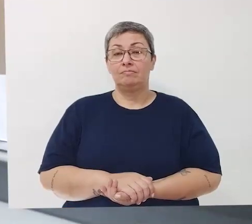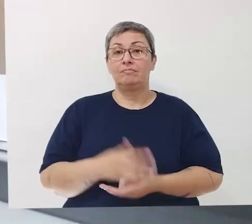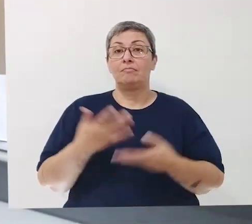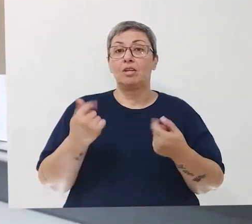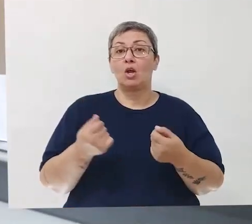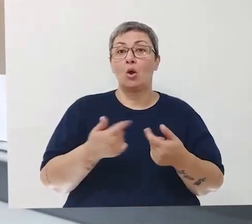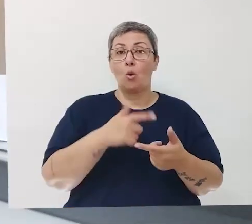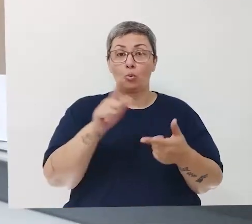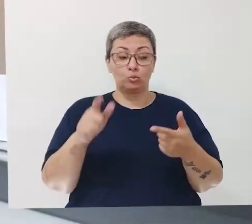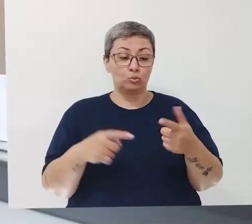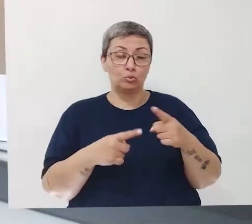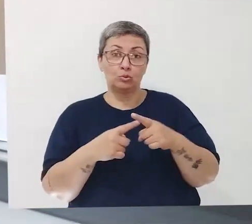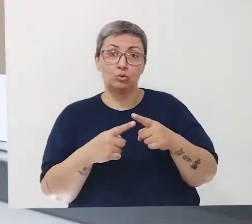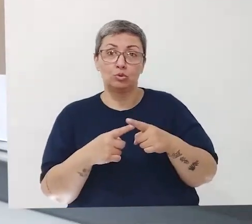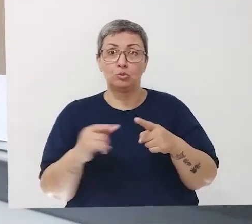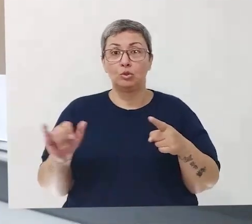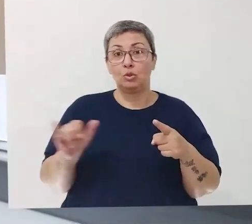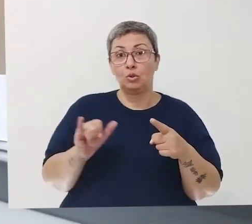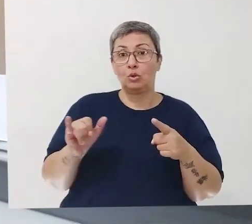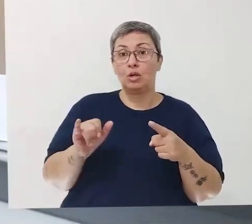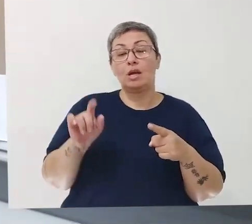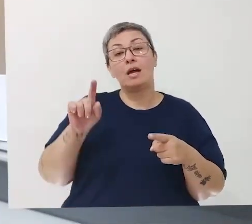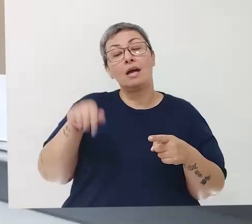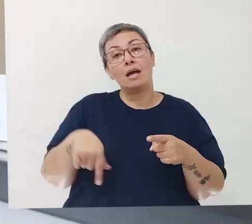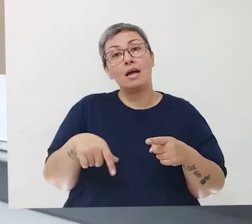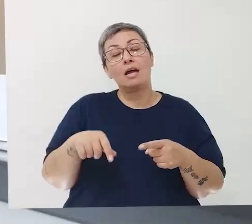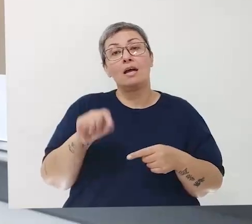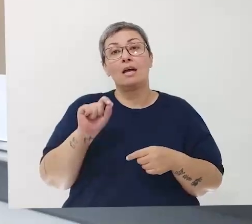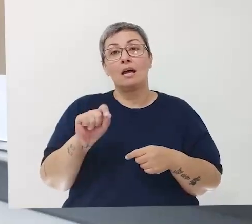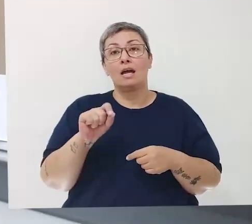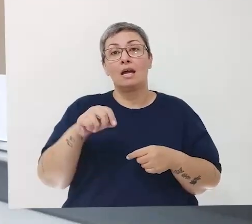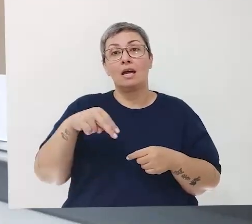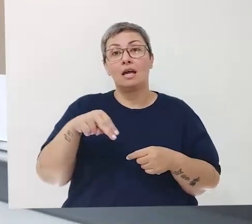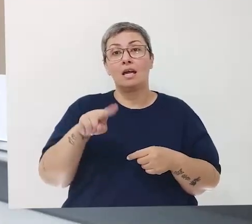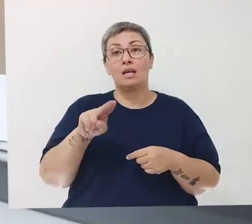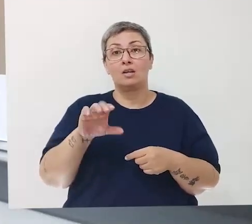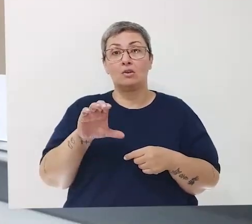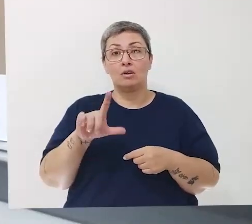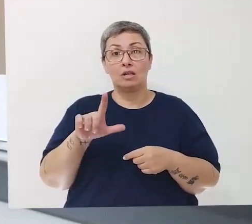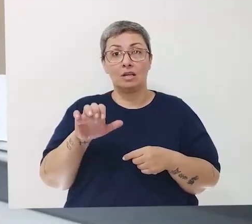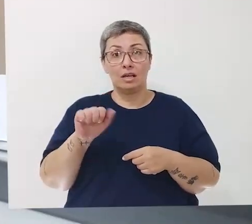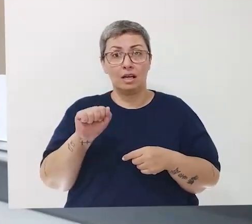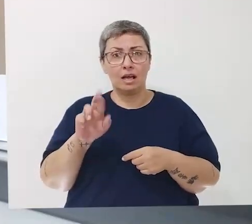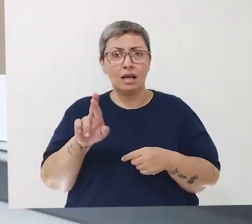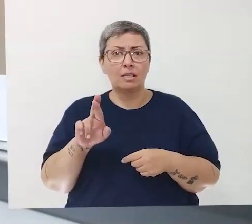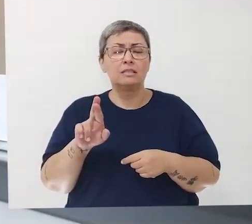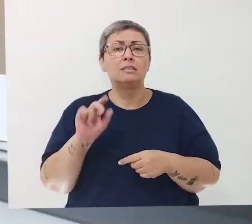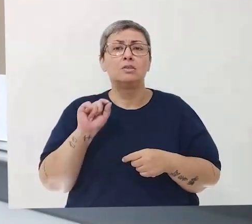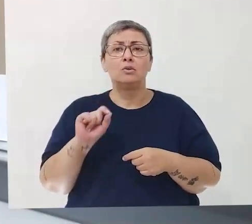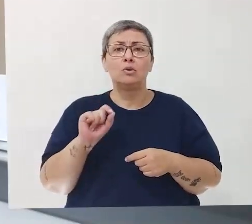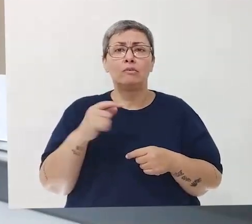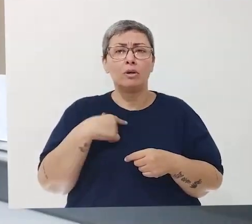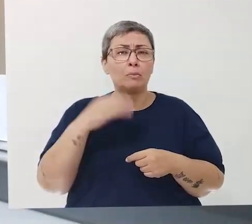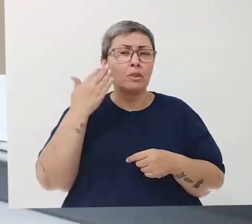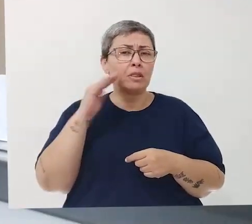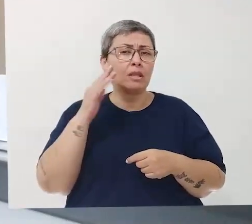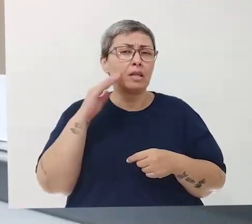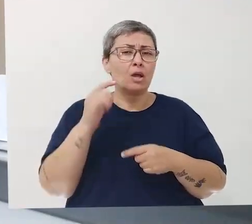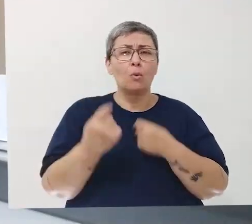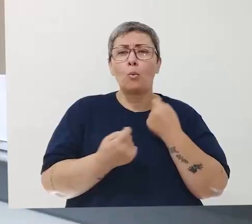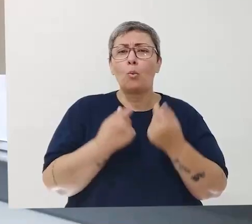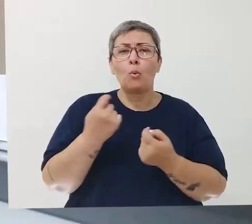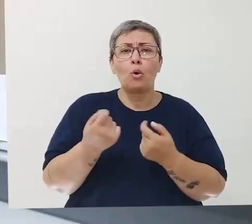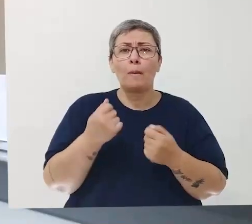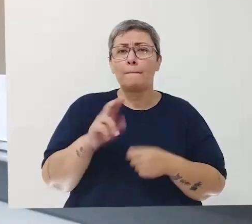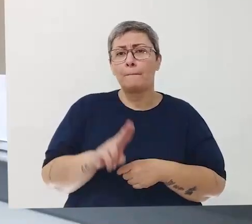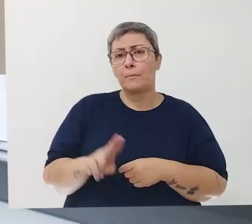Um outro tipo de energia é a energia nuclear. Já ouviu falar? E aí vamos entender um pouquinho